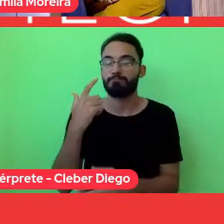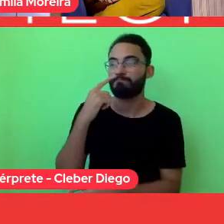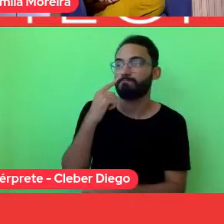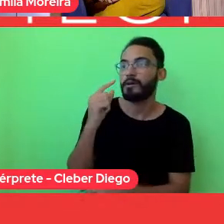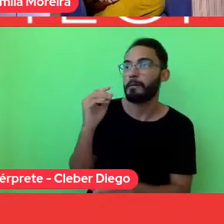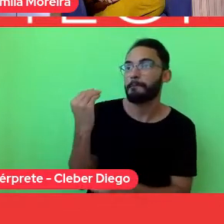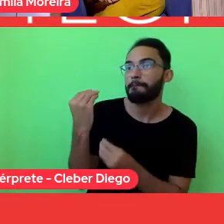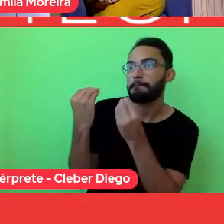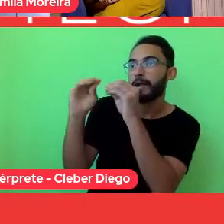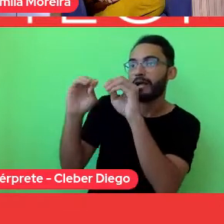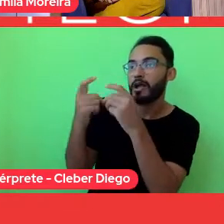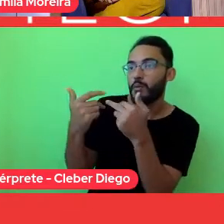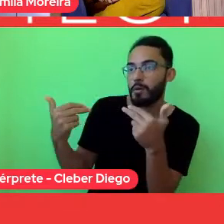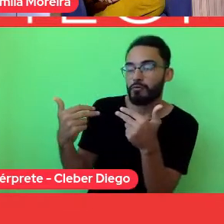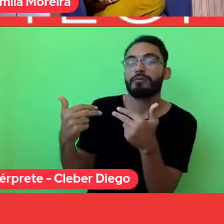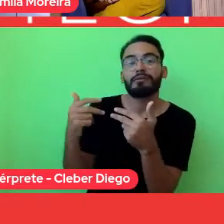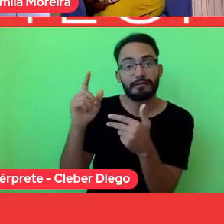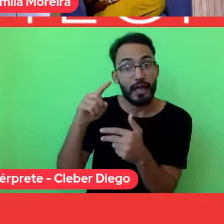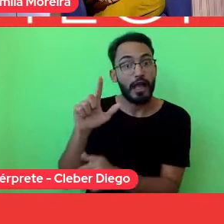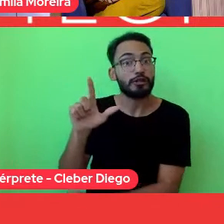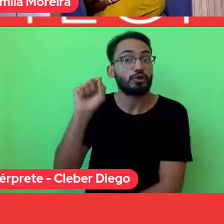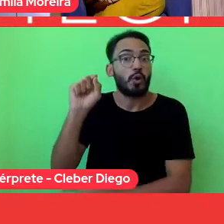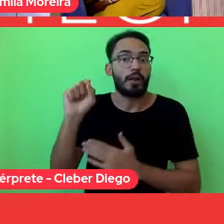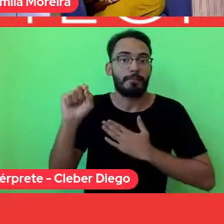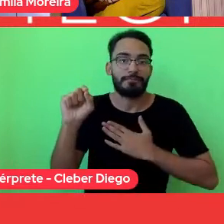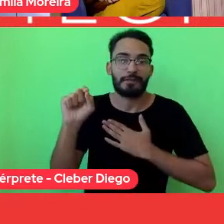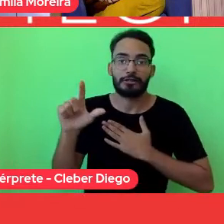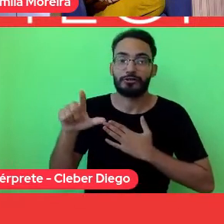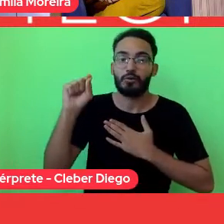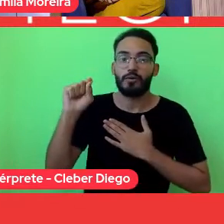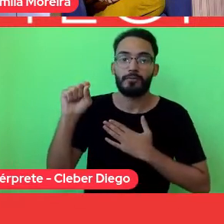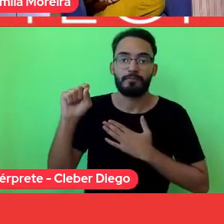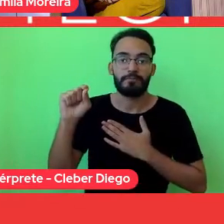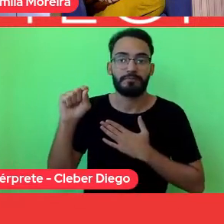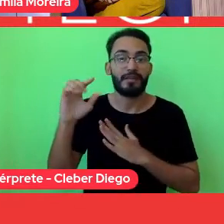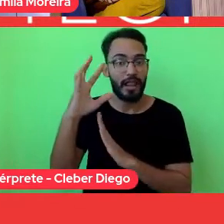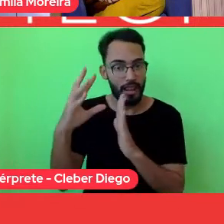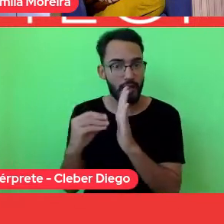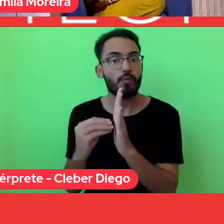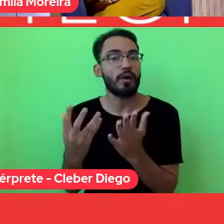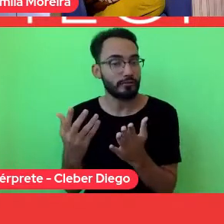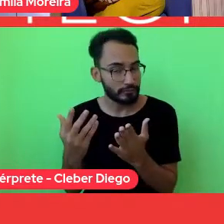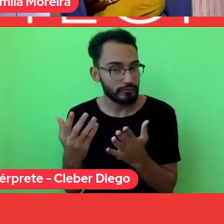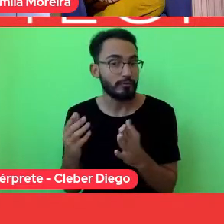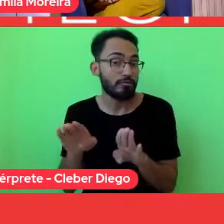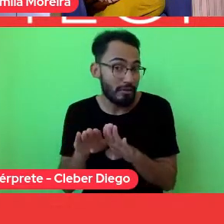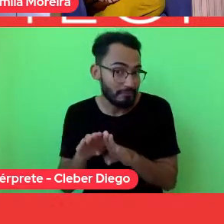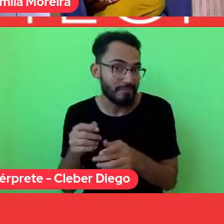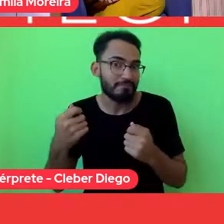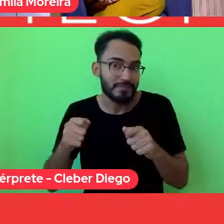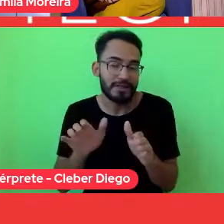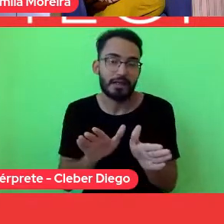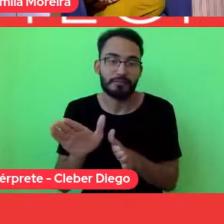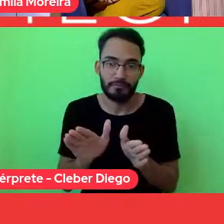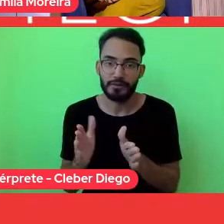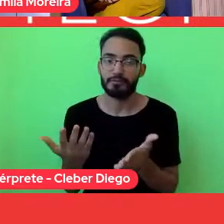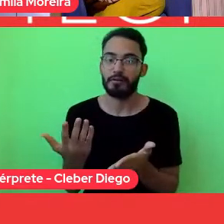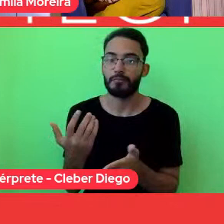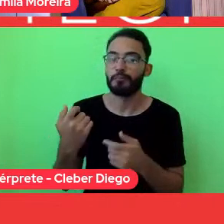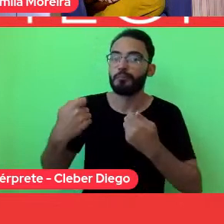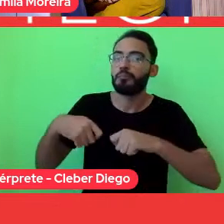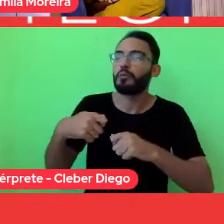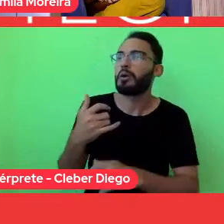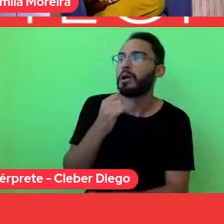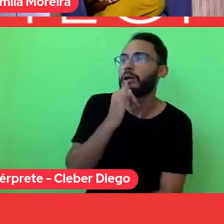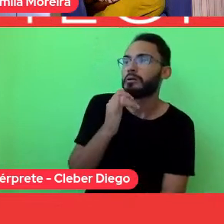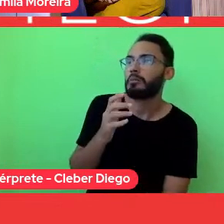alguma coisa, é uma escolha. Então, assim, a linguagem também é acessibilidade. Então, por que eu vou optar pelo gênero